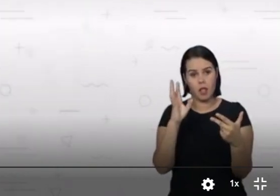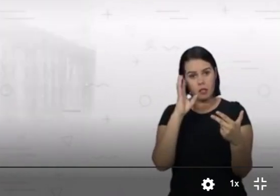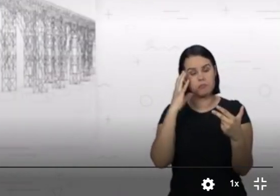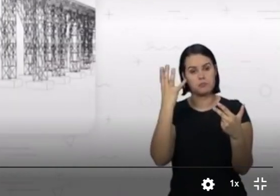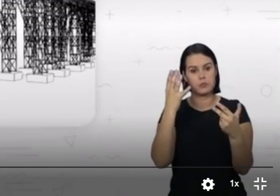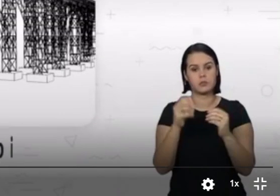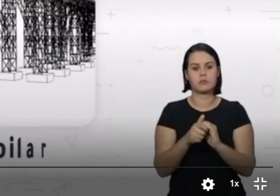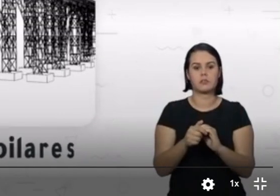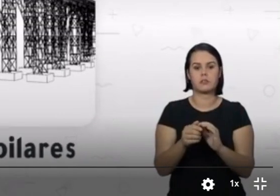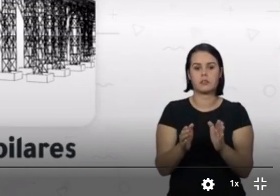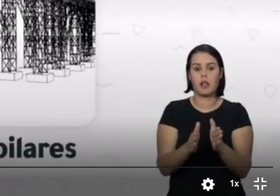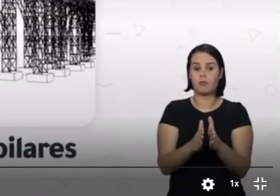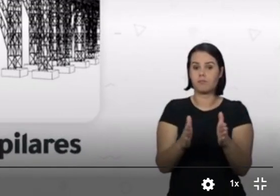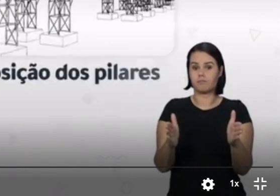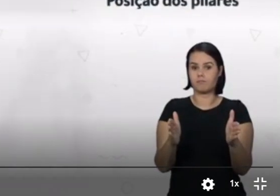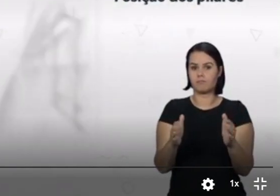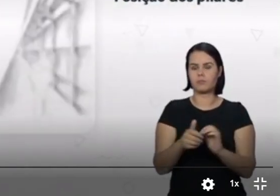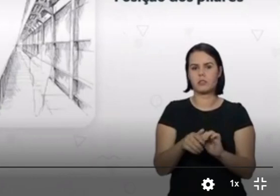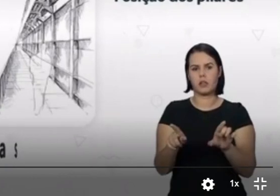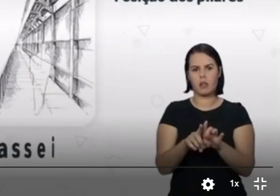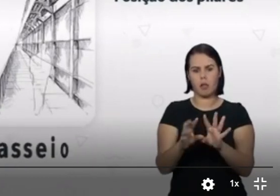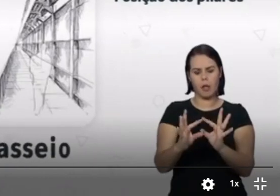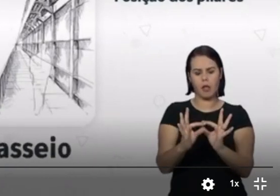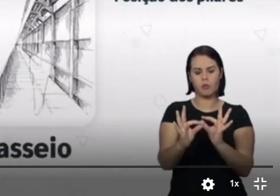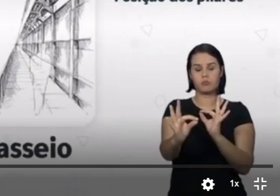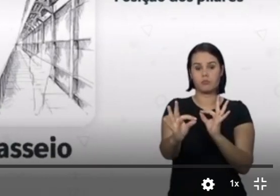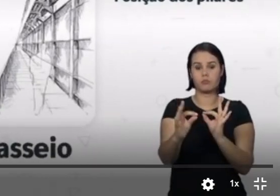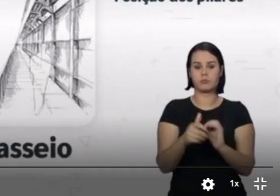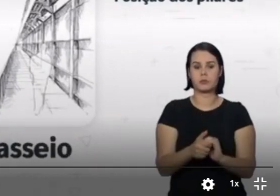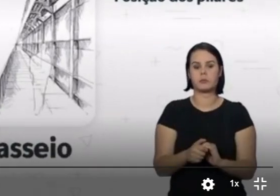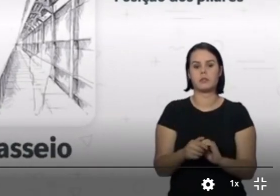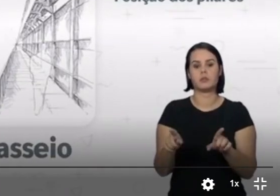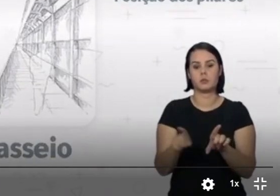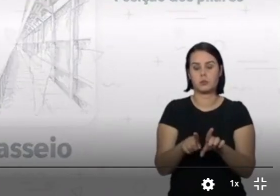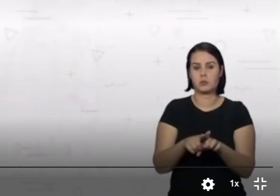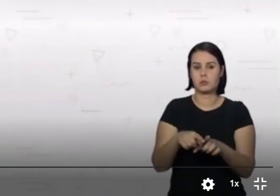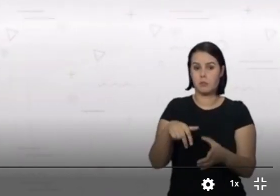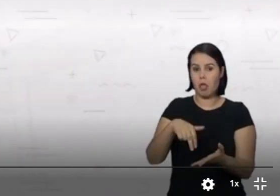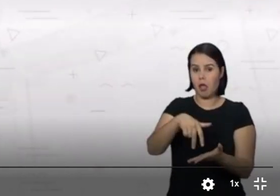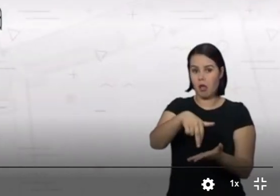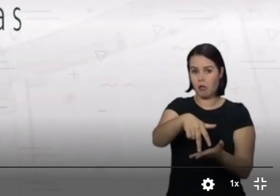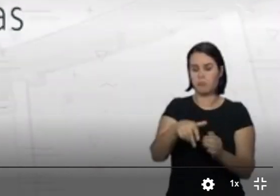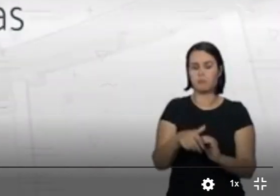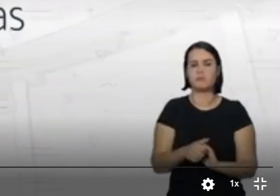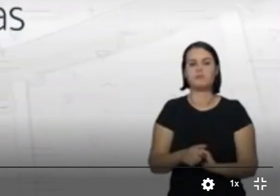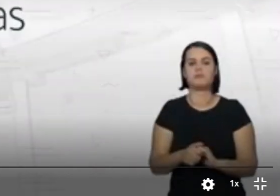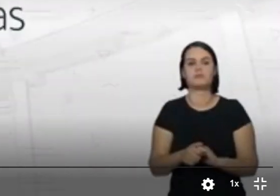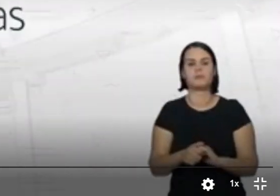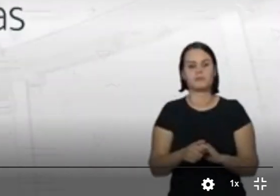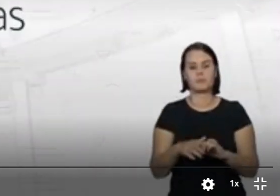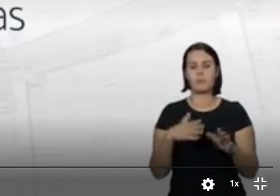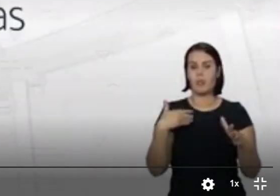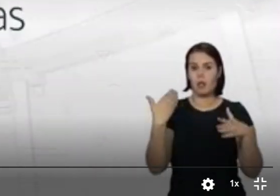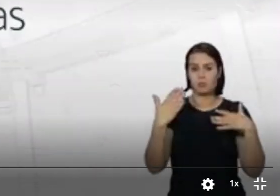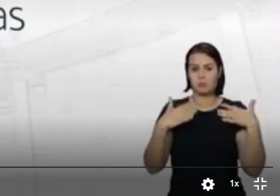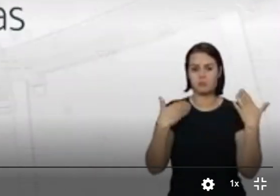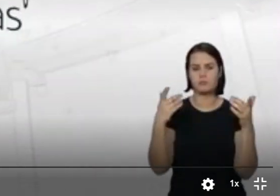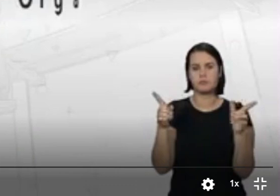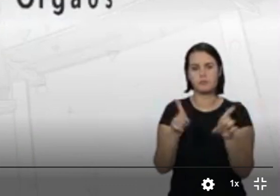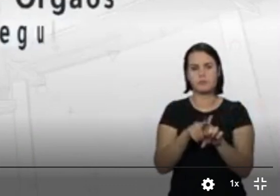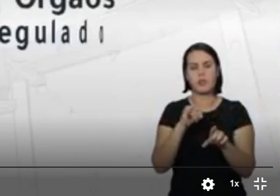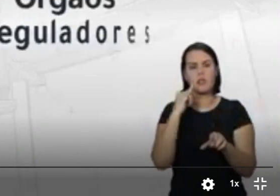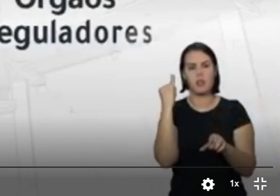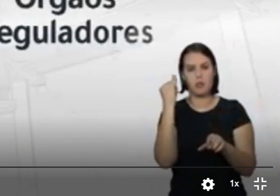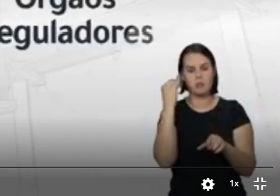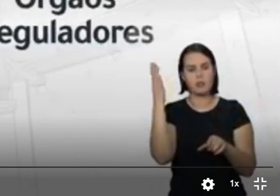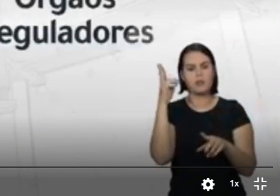total, a posição dos pilares e o trecho de passeio para pedestres. E nesse processo, é importante observar as medidas que já são